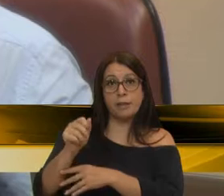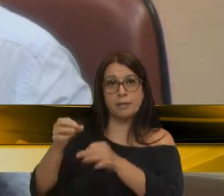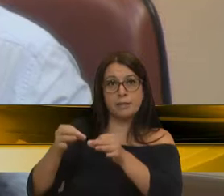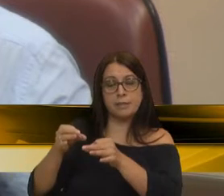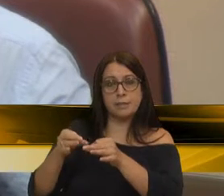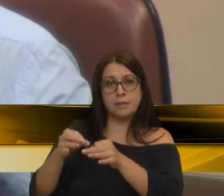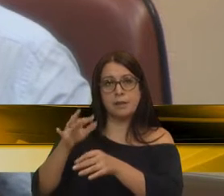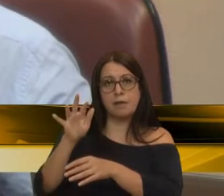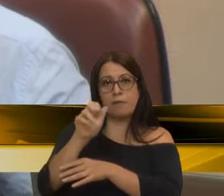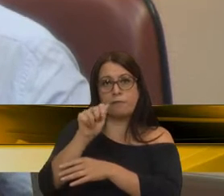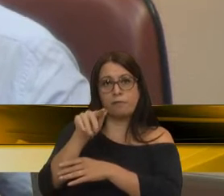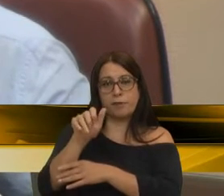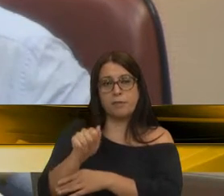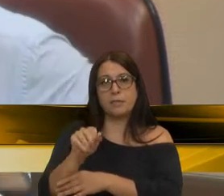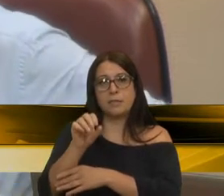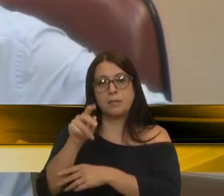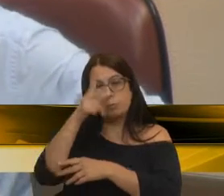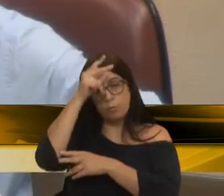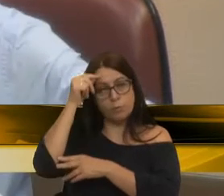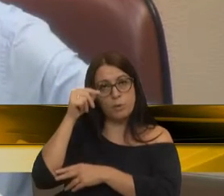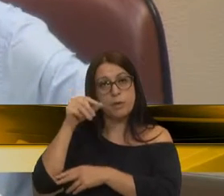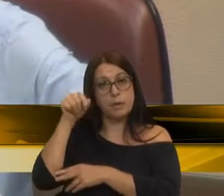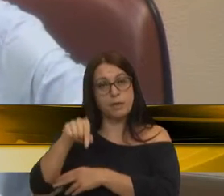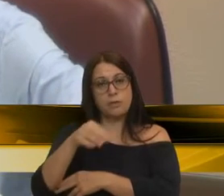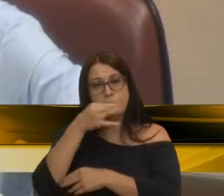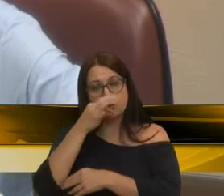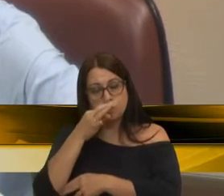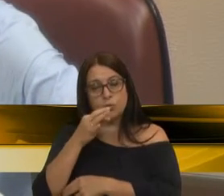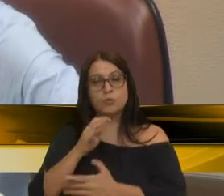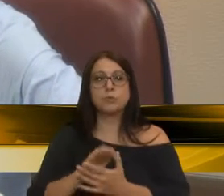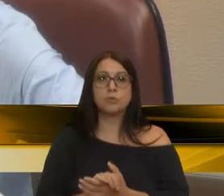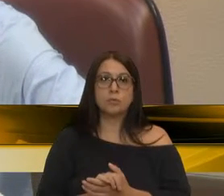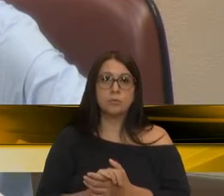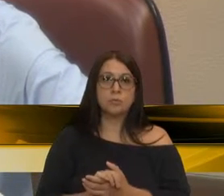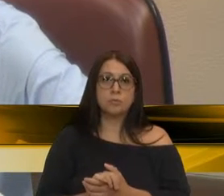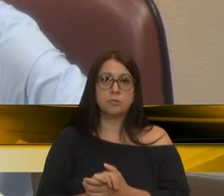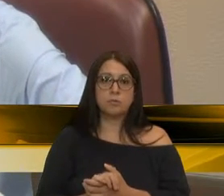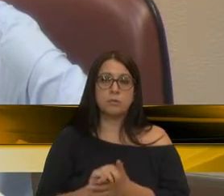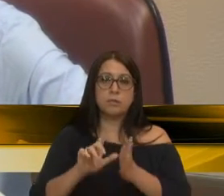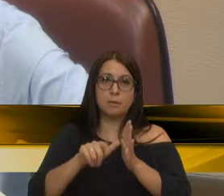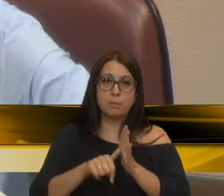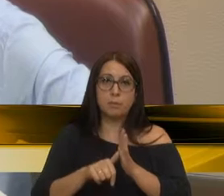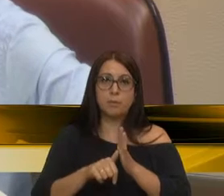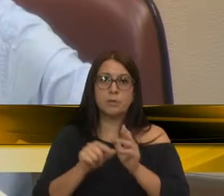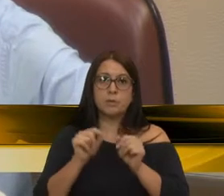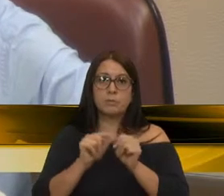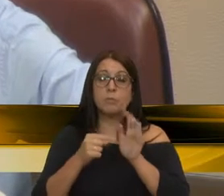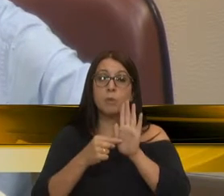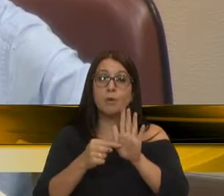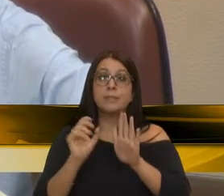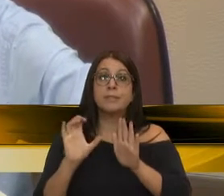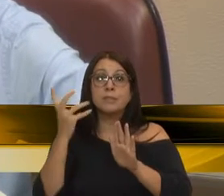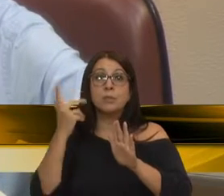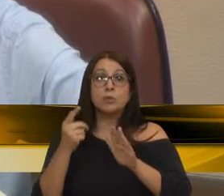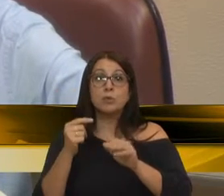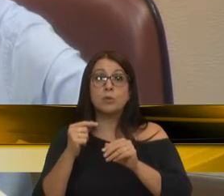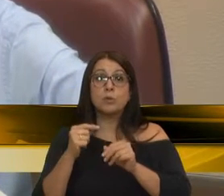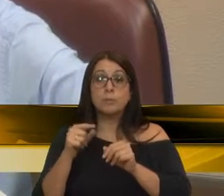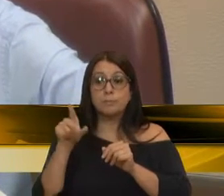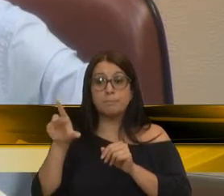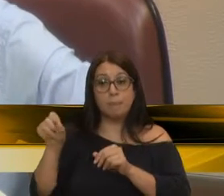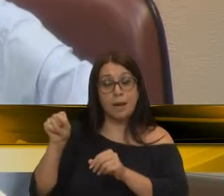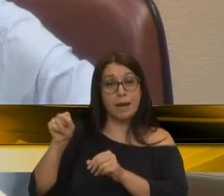pública da comarca de caxias do sul a seguir três produzem se decisões extraídas deste